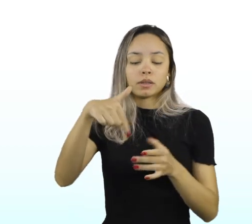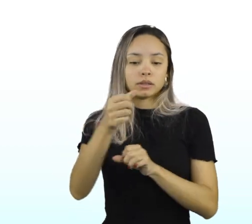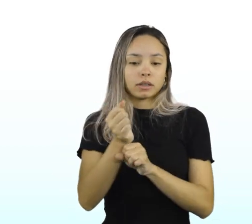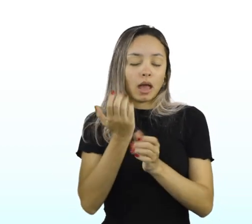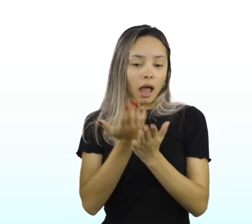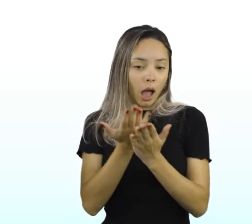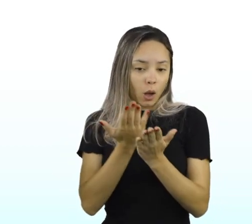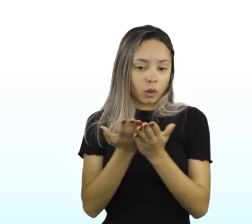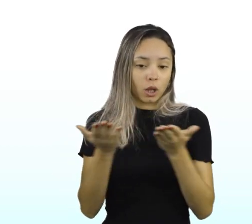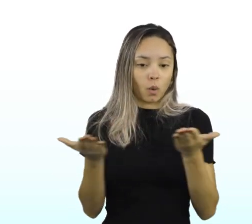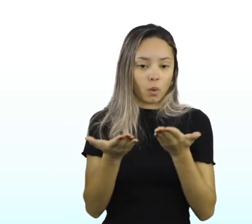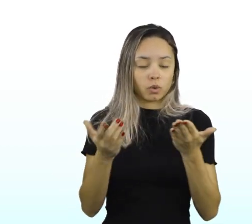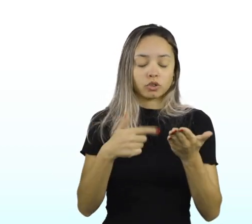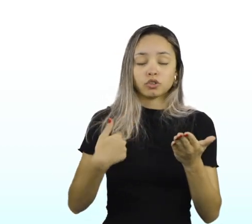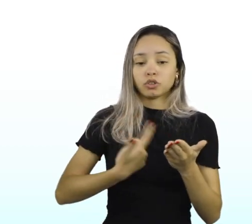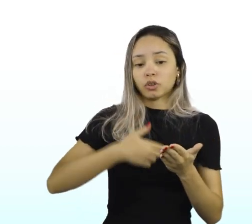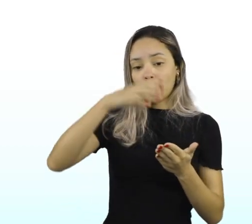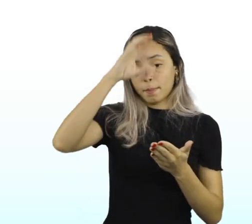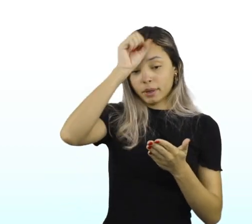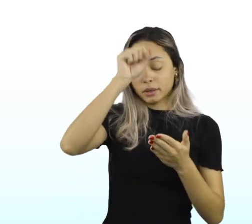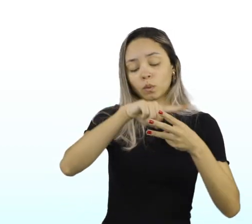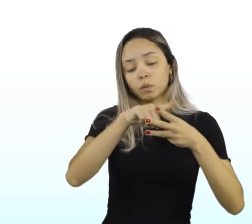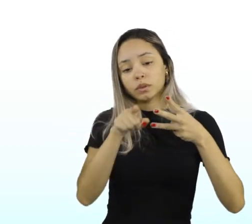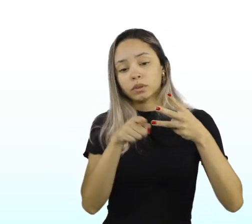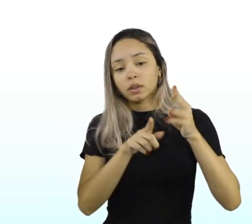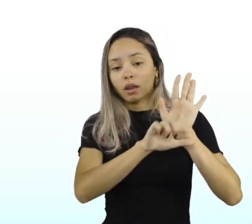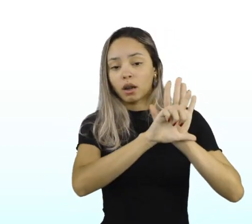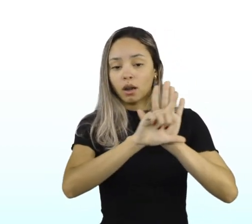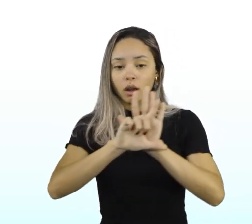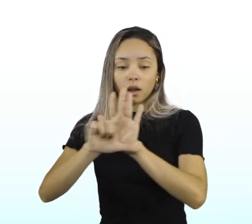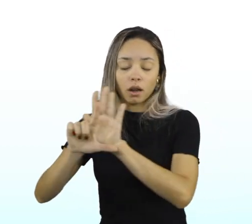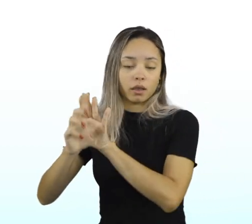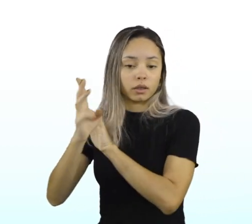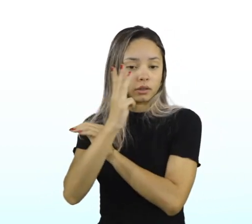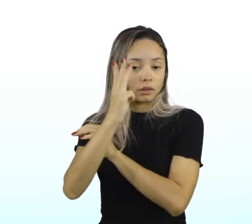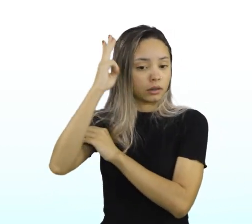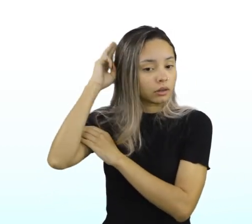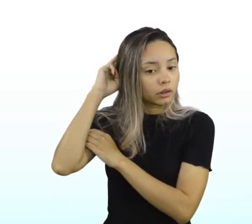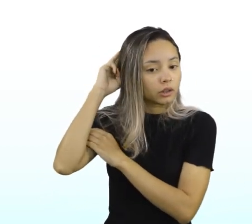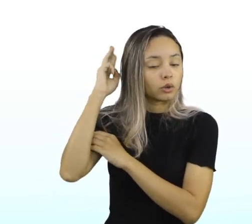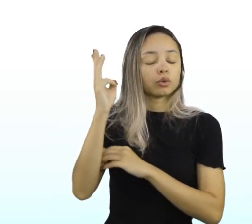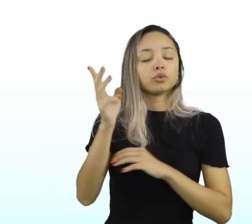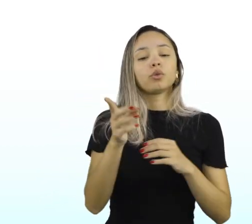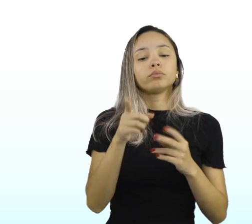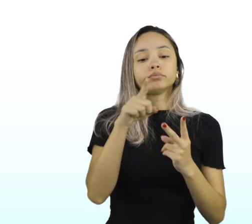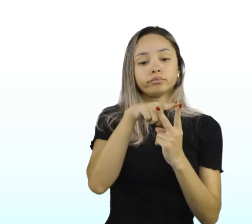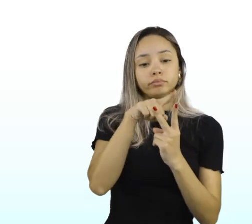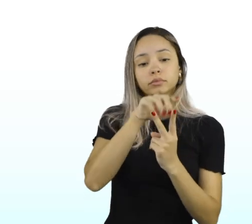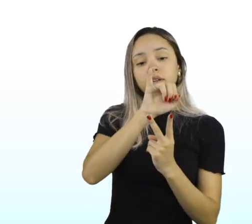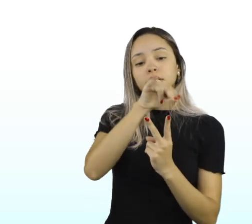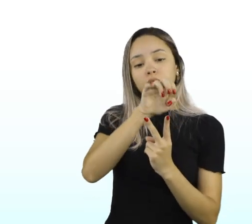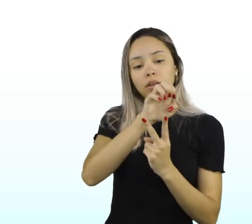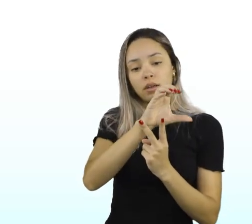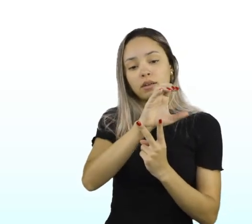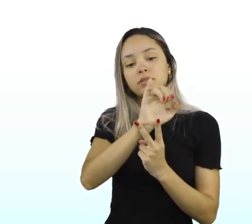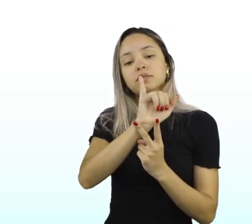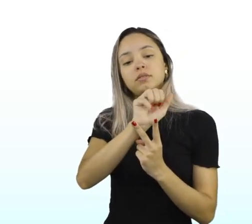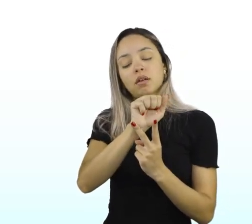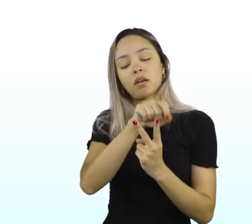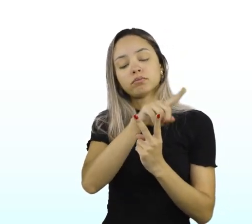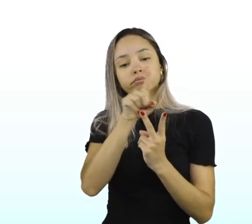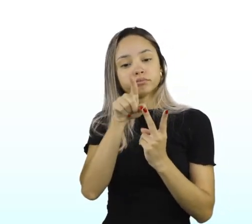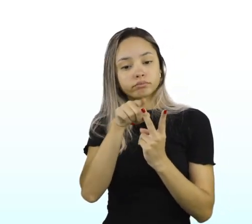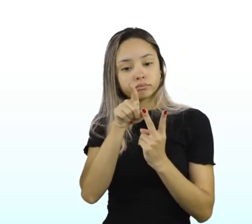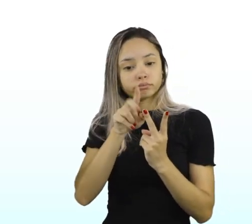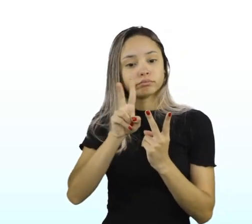que temos 3 leis de Newton. A primeira lei, a inércia; a segunda lei, a lei fundamental da dinâmica;